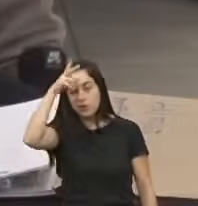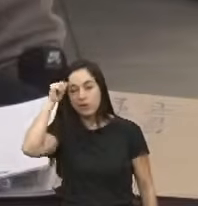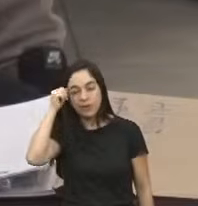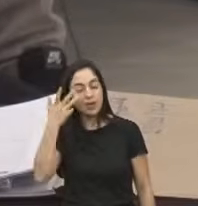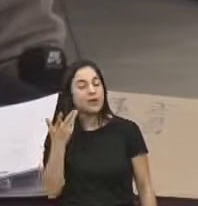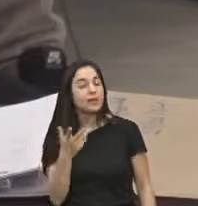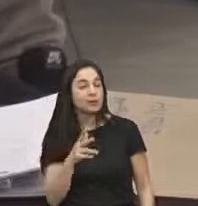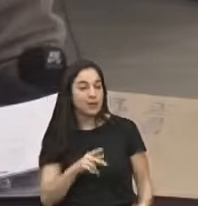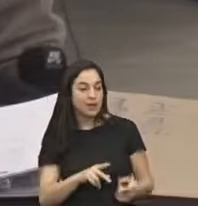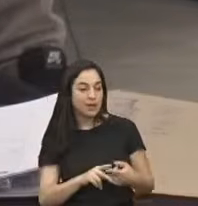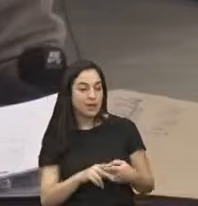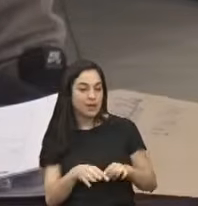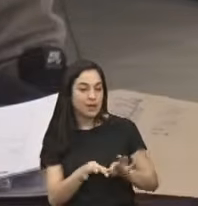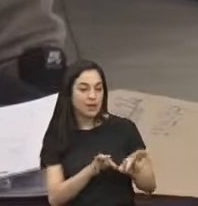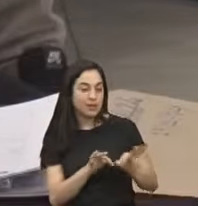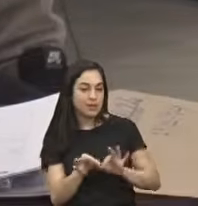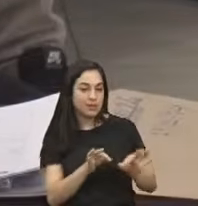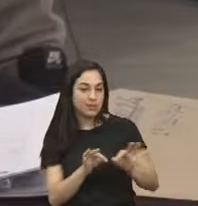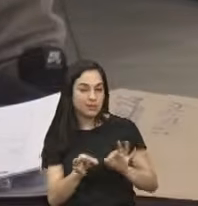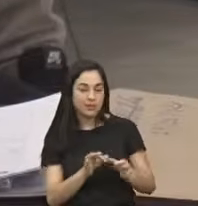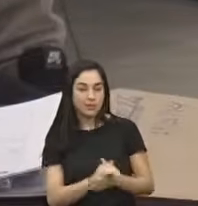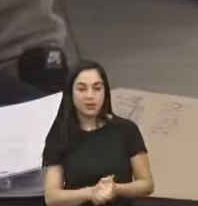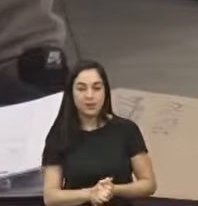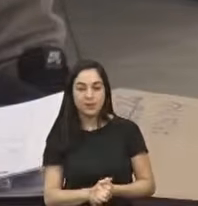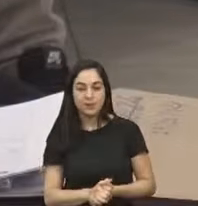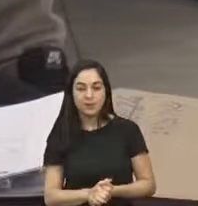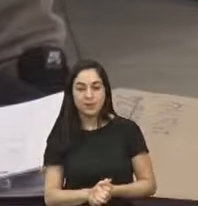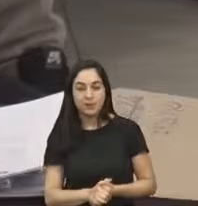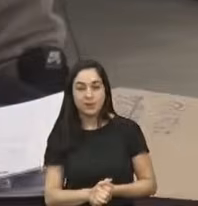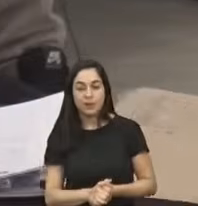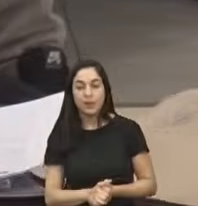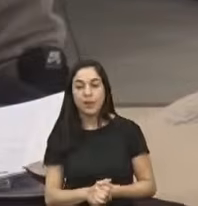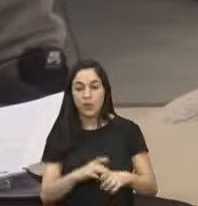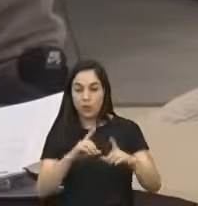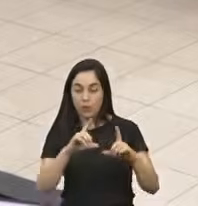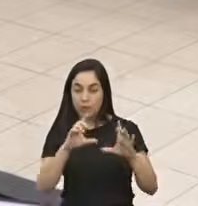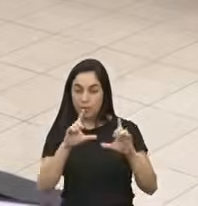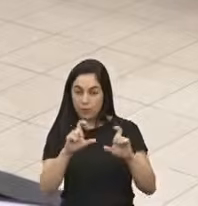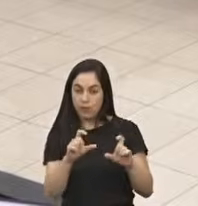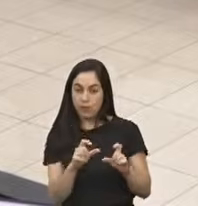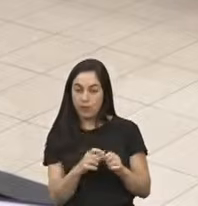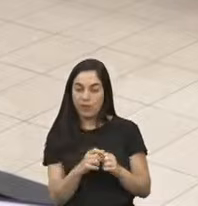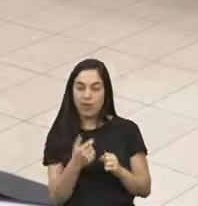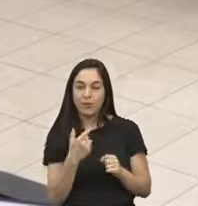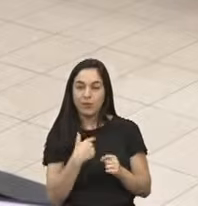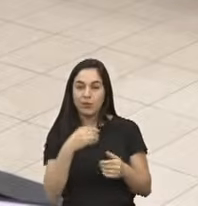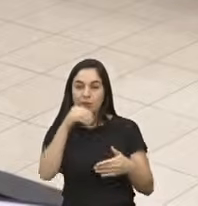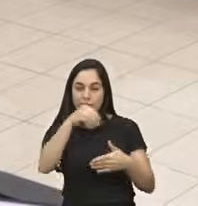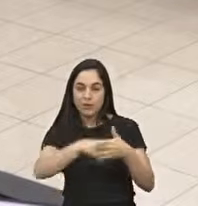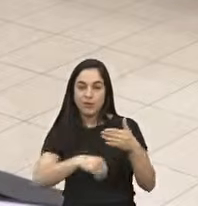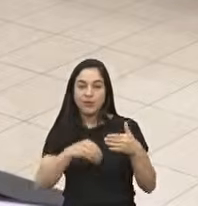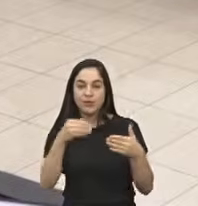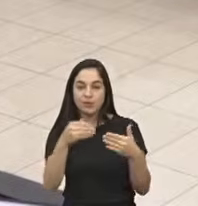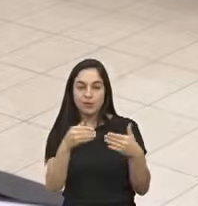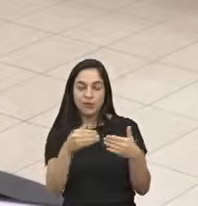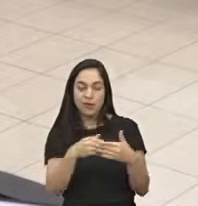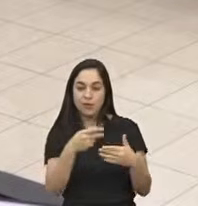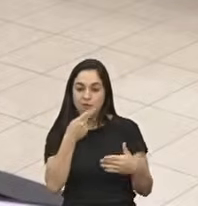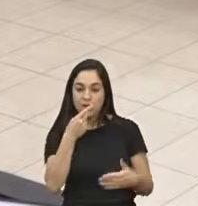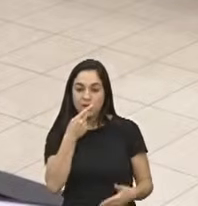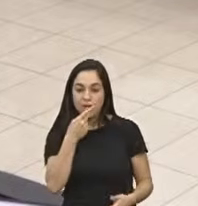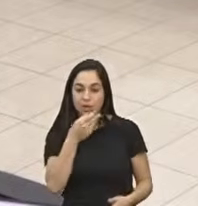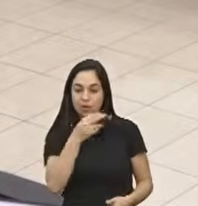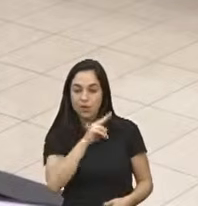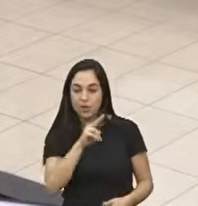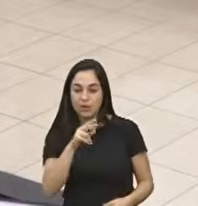nas finanças da prefeitura. O meu voto é favorável e não citei o nome de ninguém. Senhor presidente, ainda em tempo? Não, ainda em